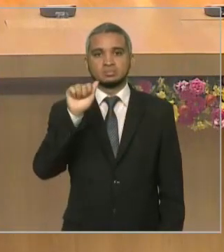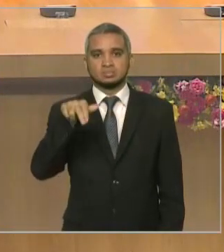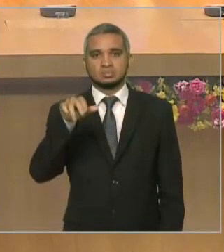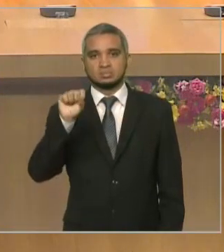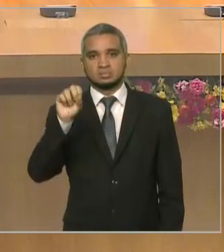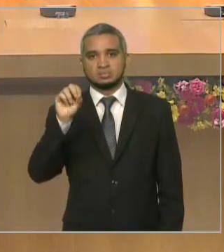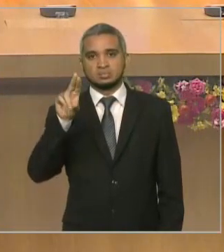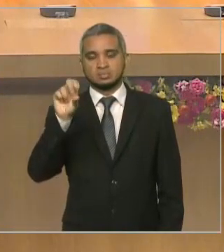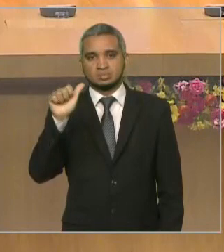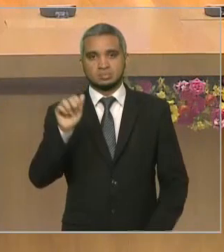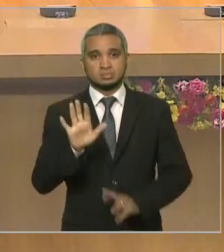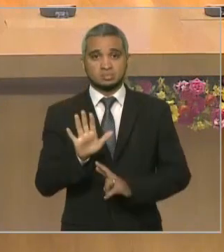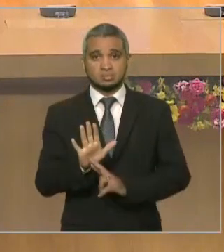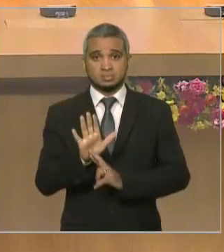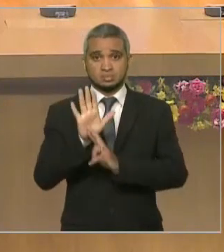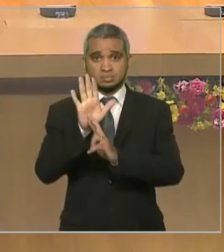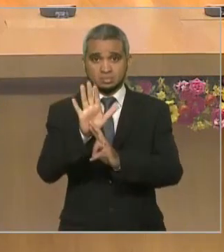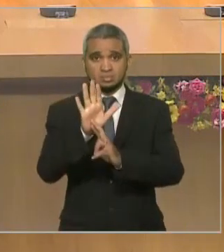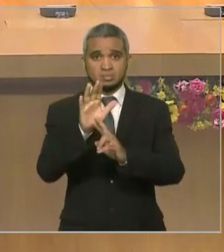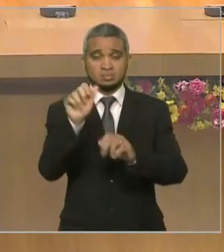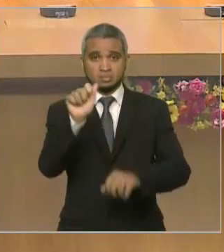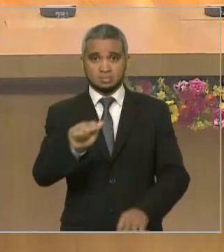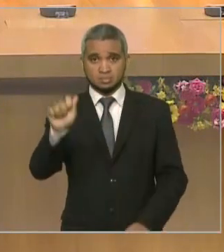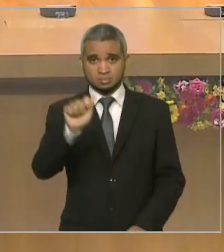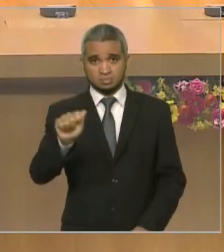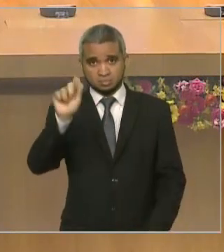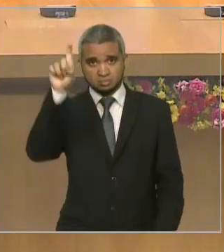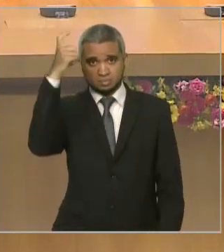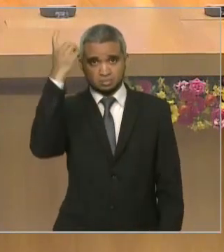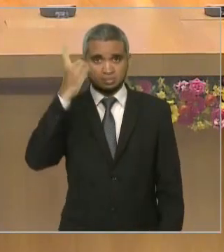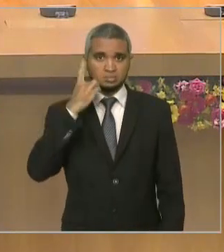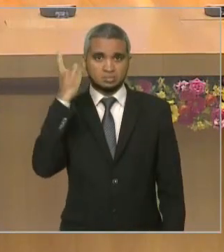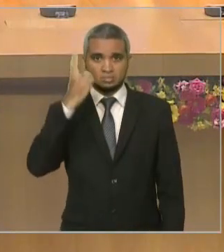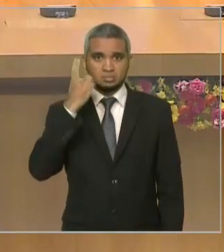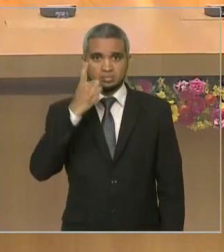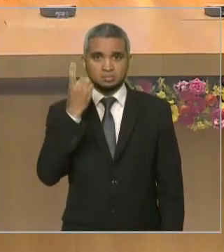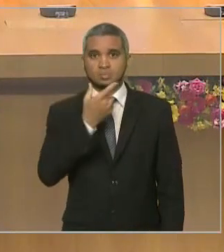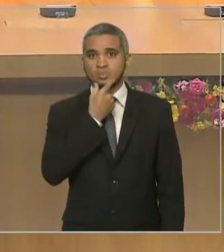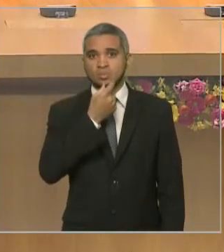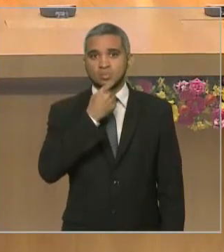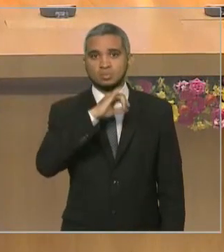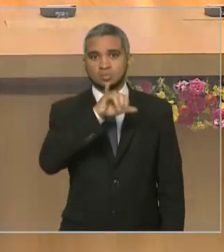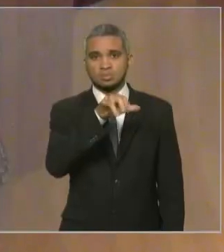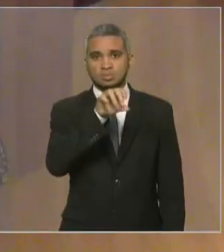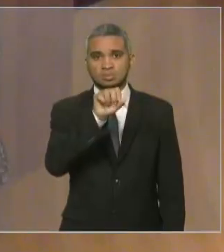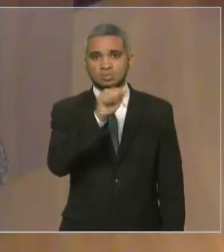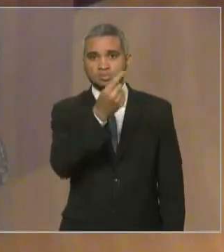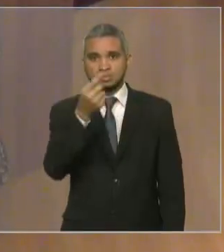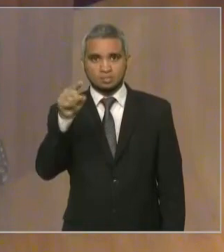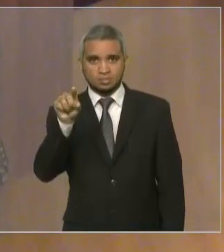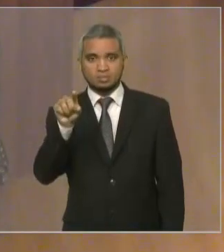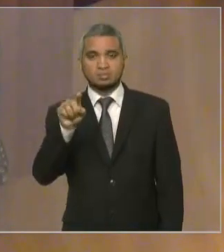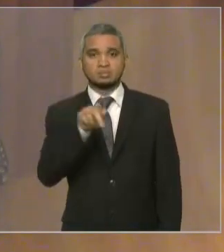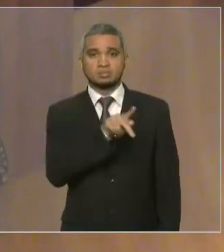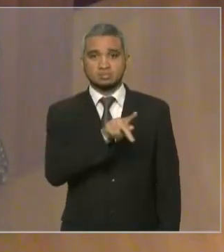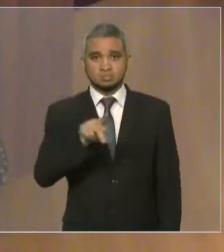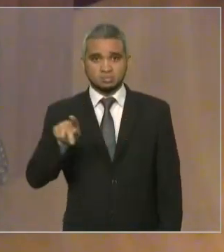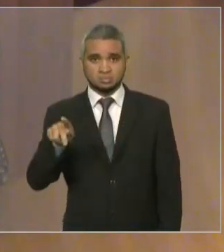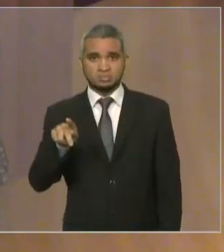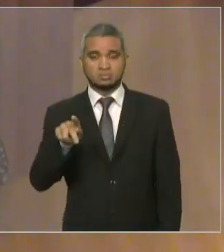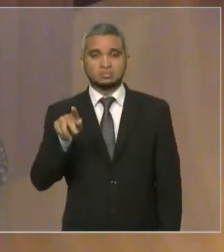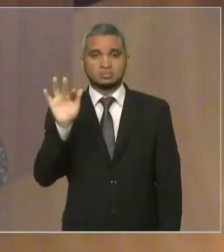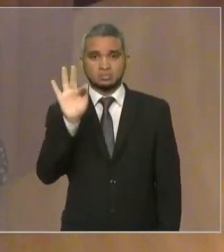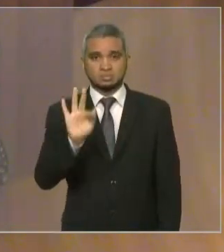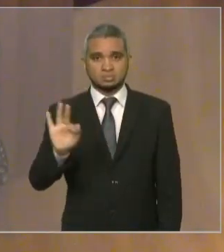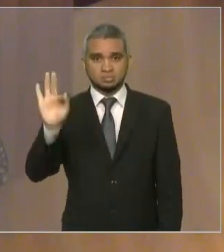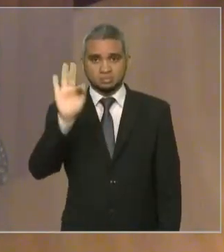de Ex-Deputados. Excelentíssimo senhor João Francisco Batalha, presidente da Federação das Academias